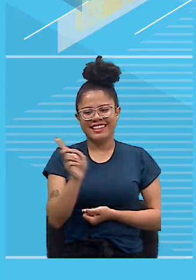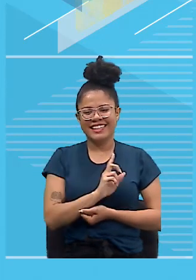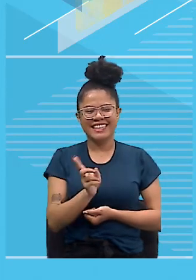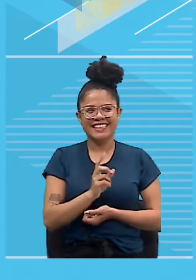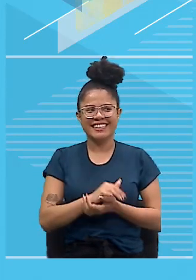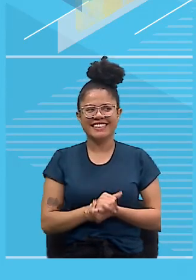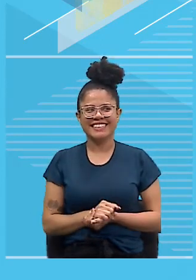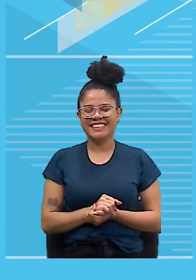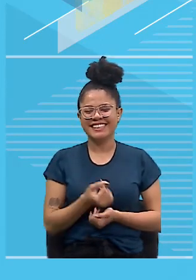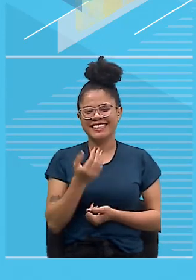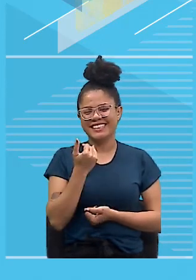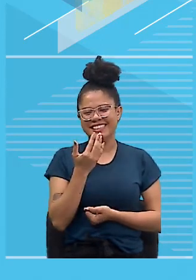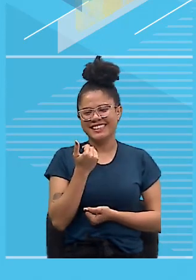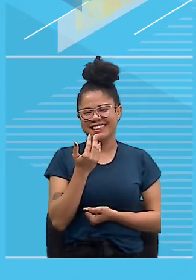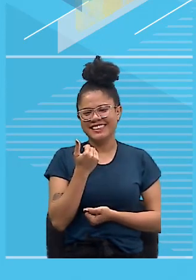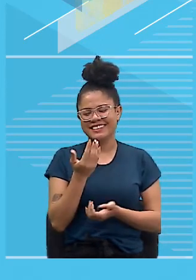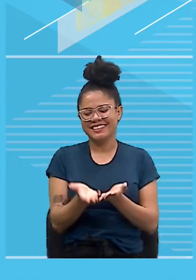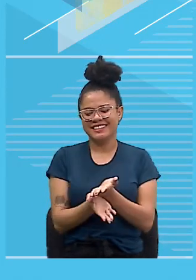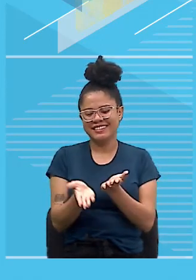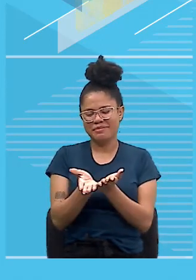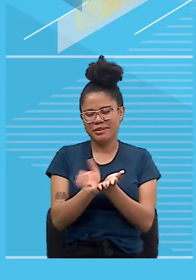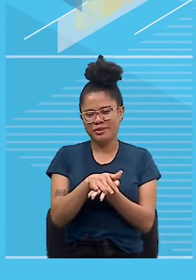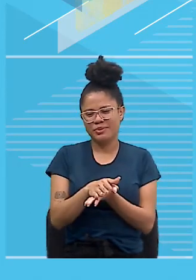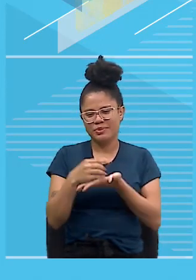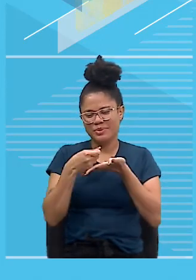beijão com café preto